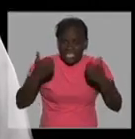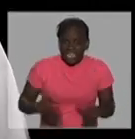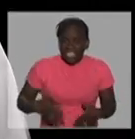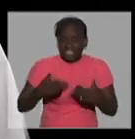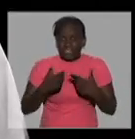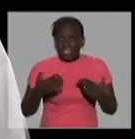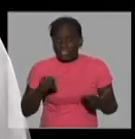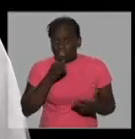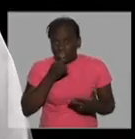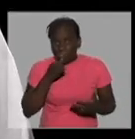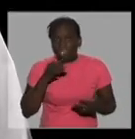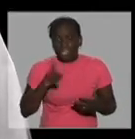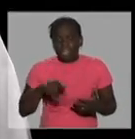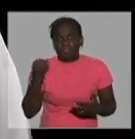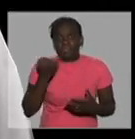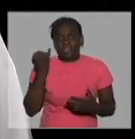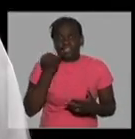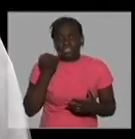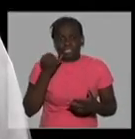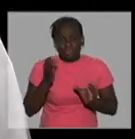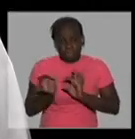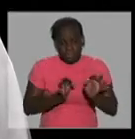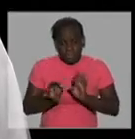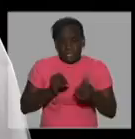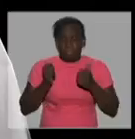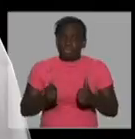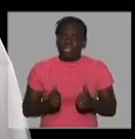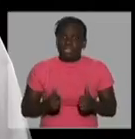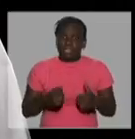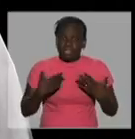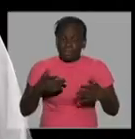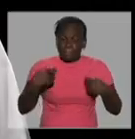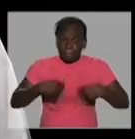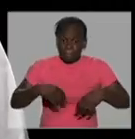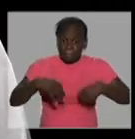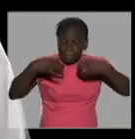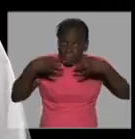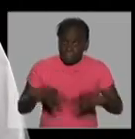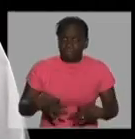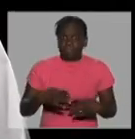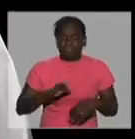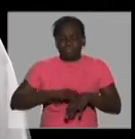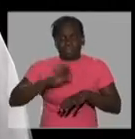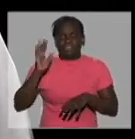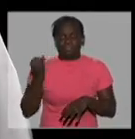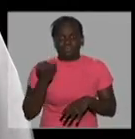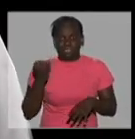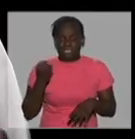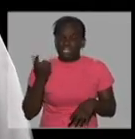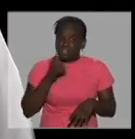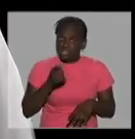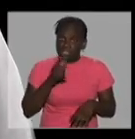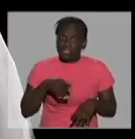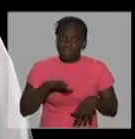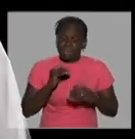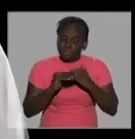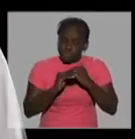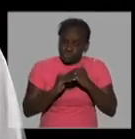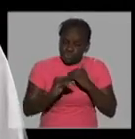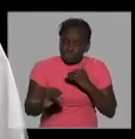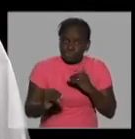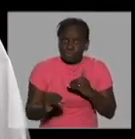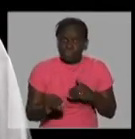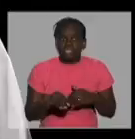gasto de energia, ele é vital para a produtividade do desenho. Então a gente tenta ser mais assertivo possível. E aí com isso a gente acaba sendo um pouco mais